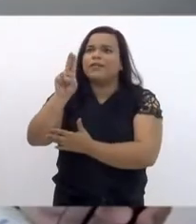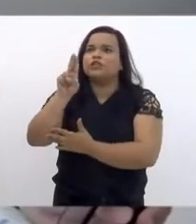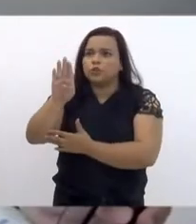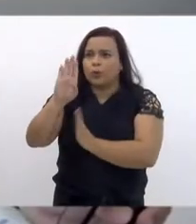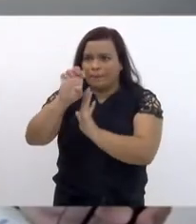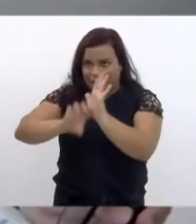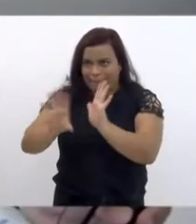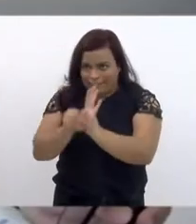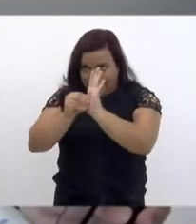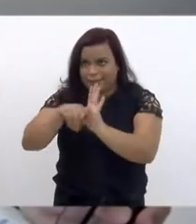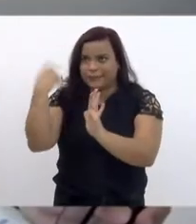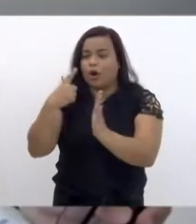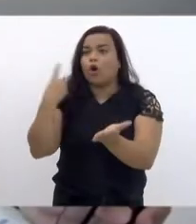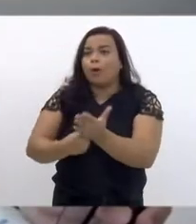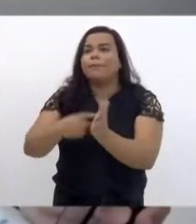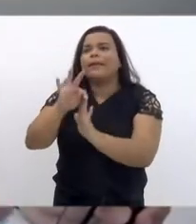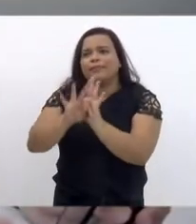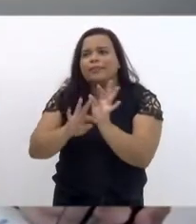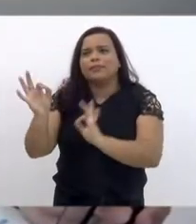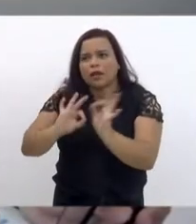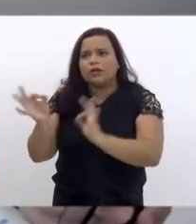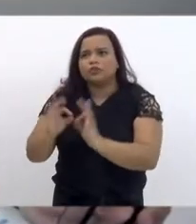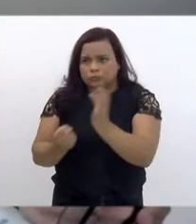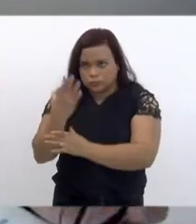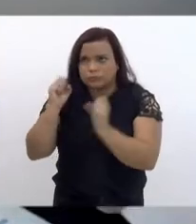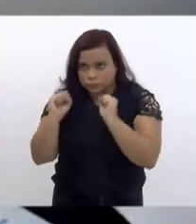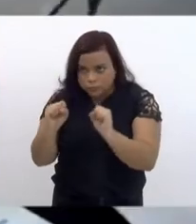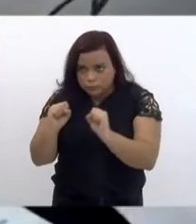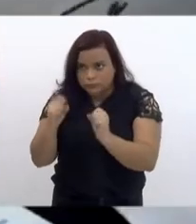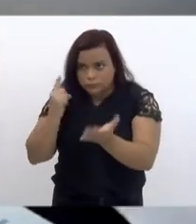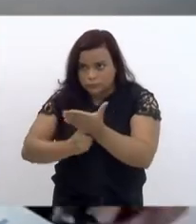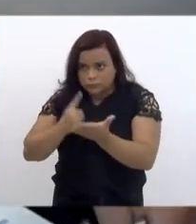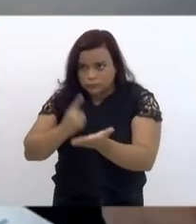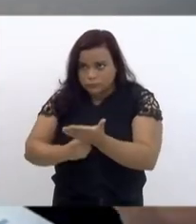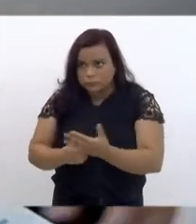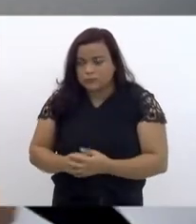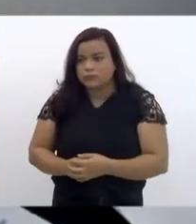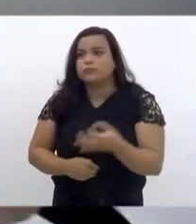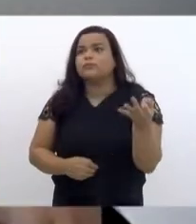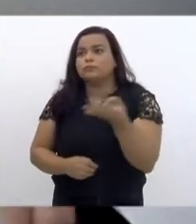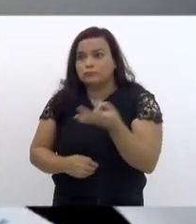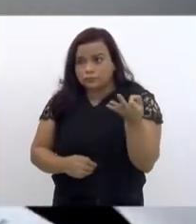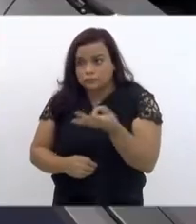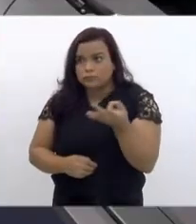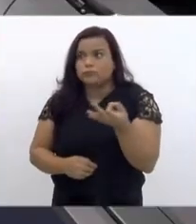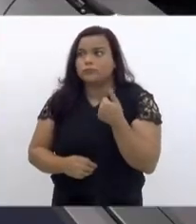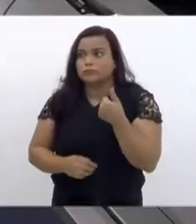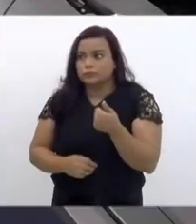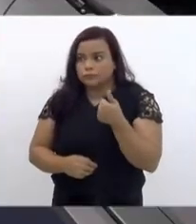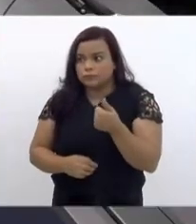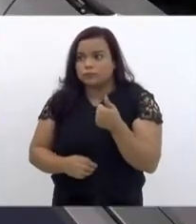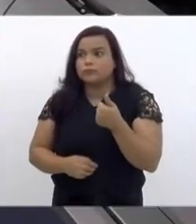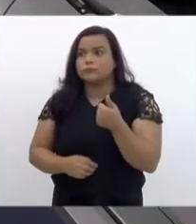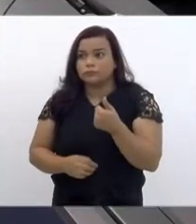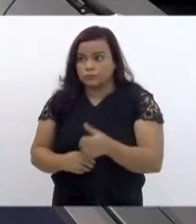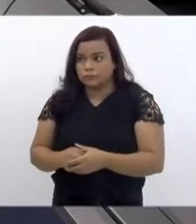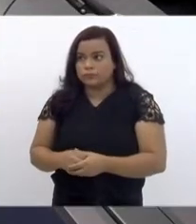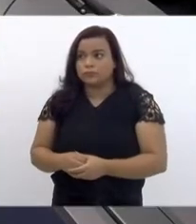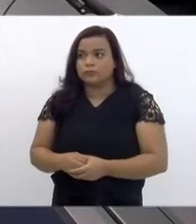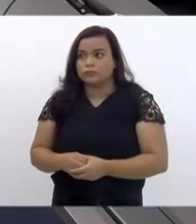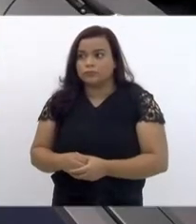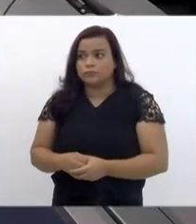gente combina de fazer um texto, a gente vê você e o Rodrigo vendo o texto juntos. Então, perfeito. Eu vou fazer o contrário aqui,